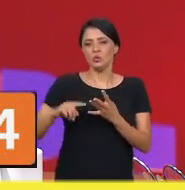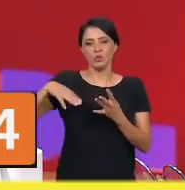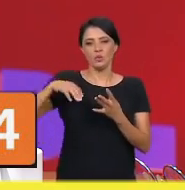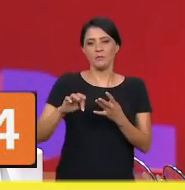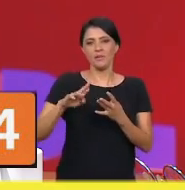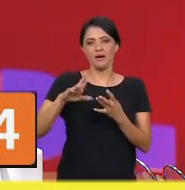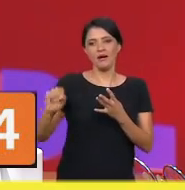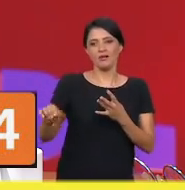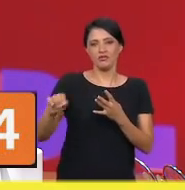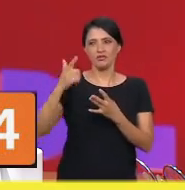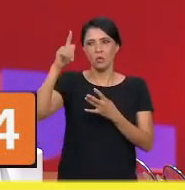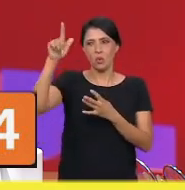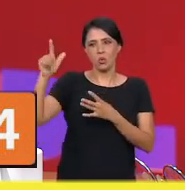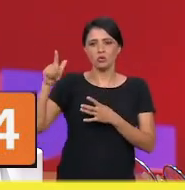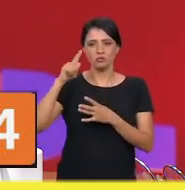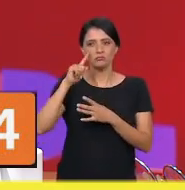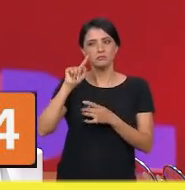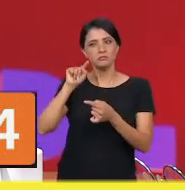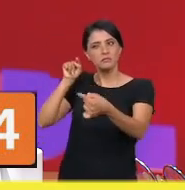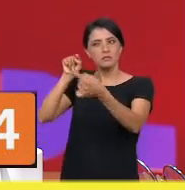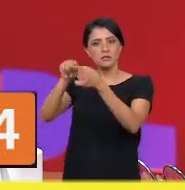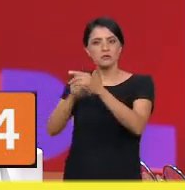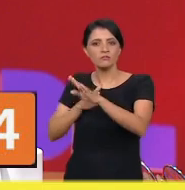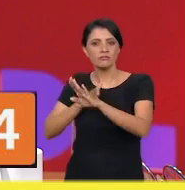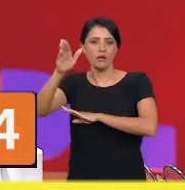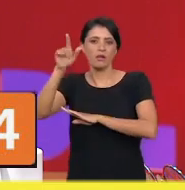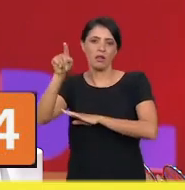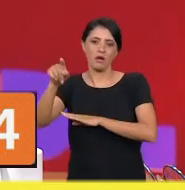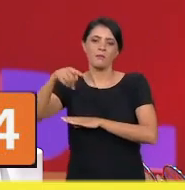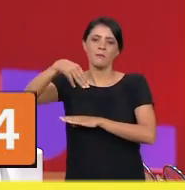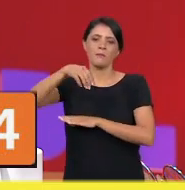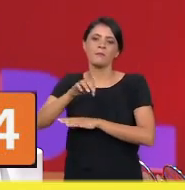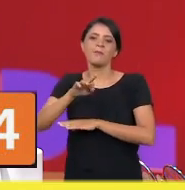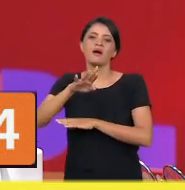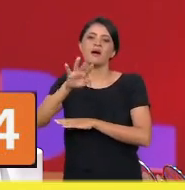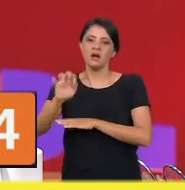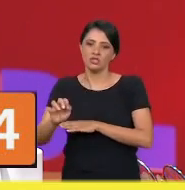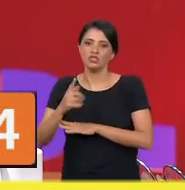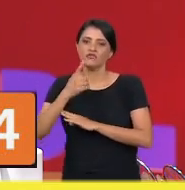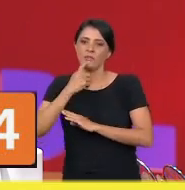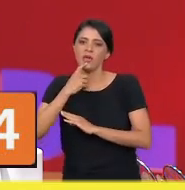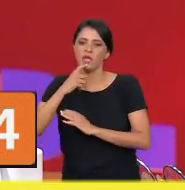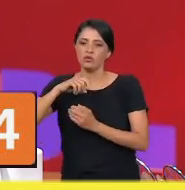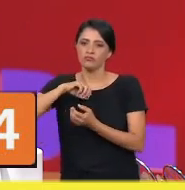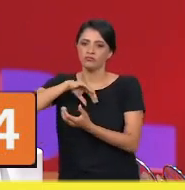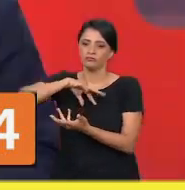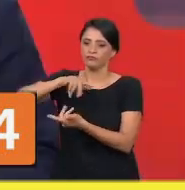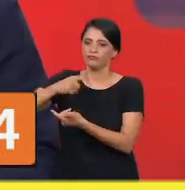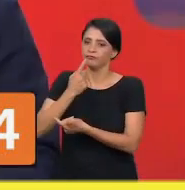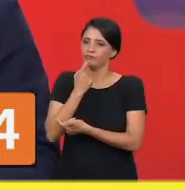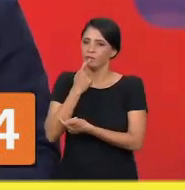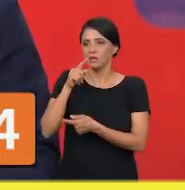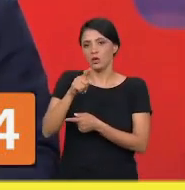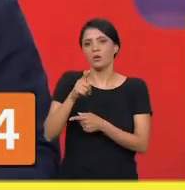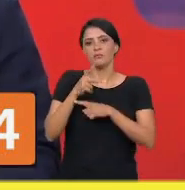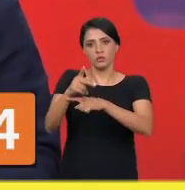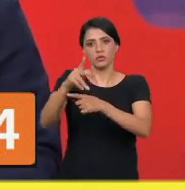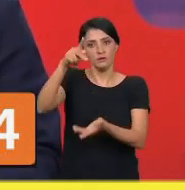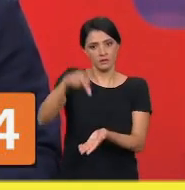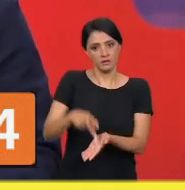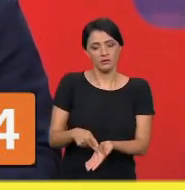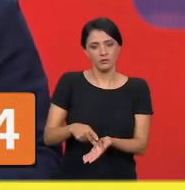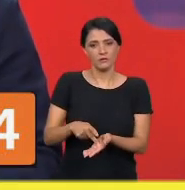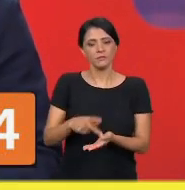pensando até em missões tripuladas para Marte. Então, é uma busca real por vida fora da Terra. Essa ideia de que a